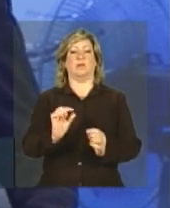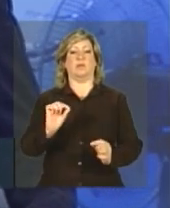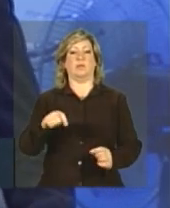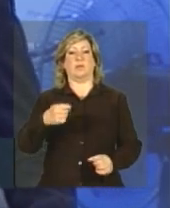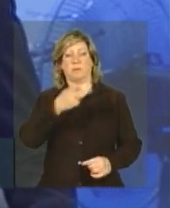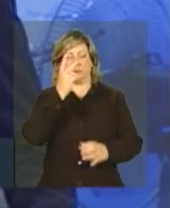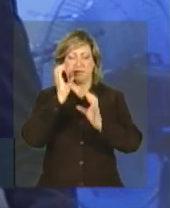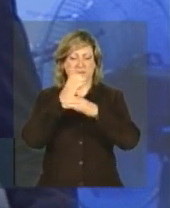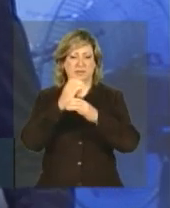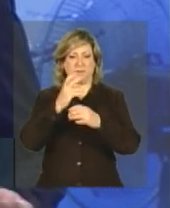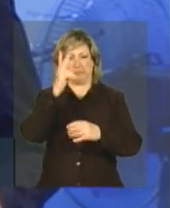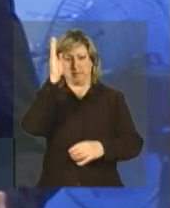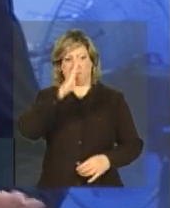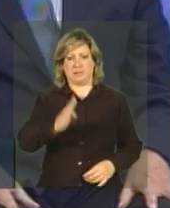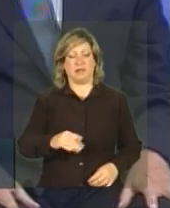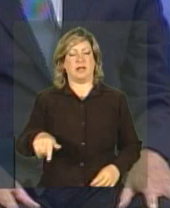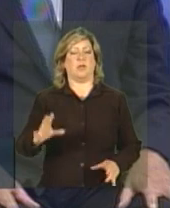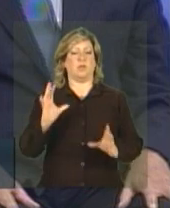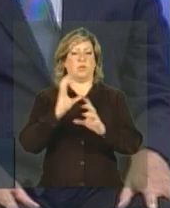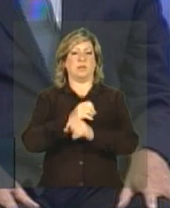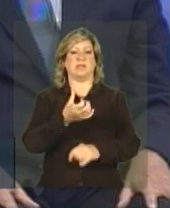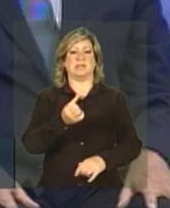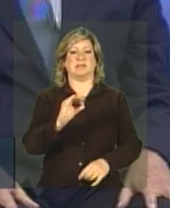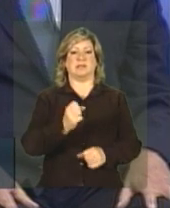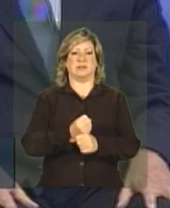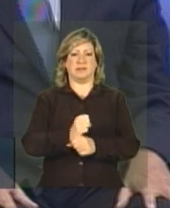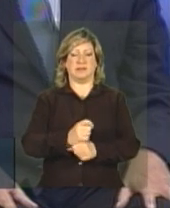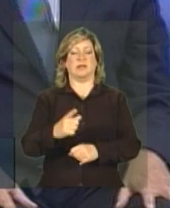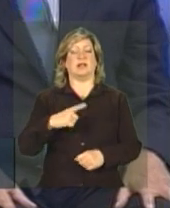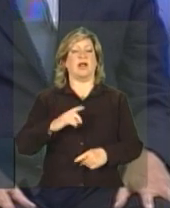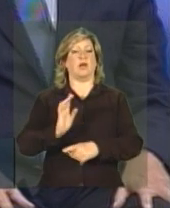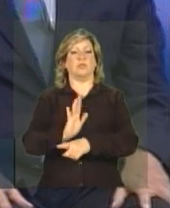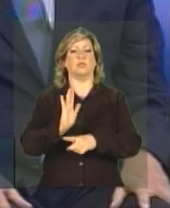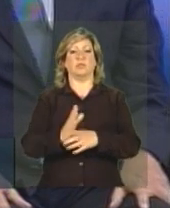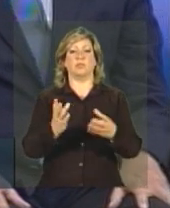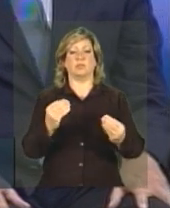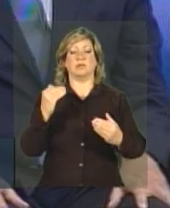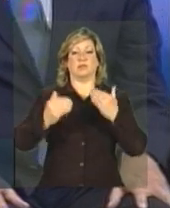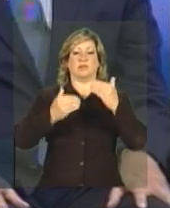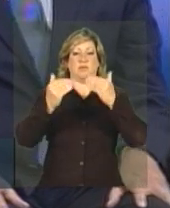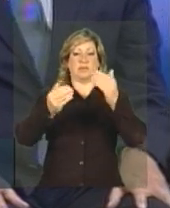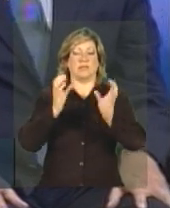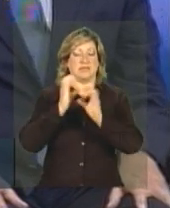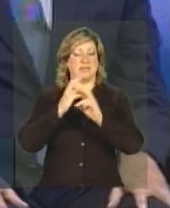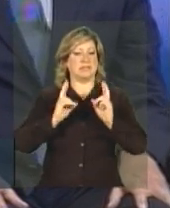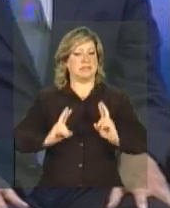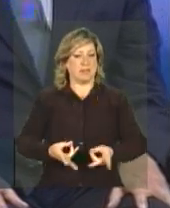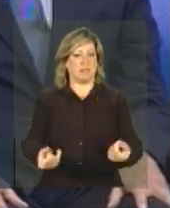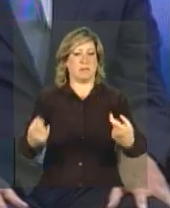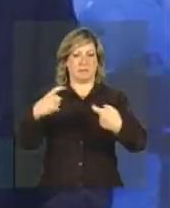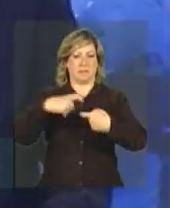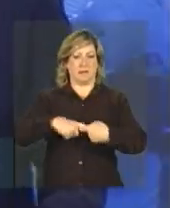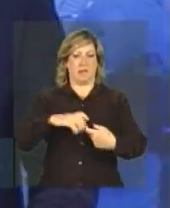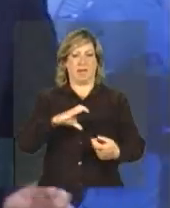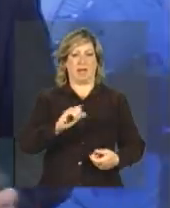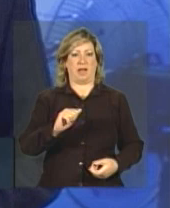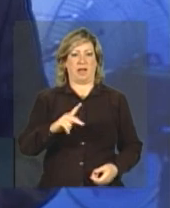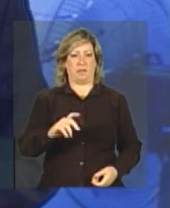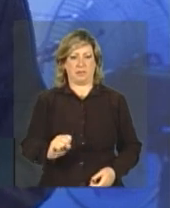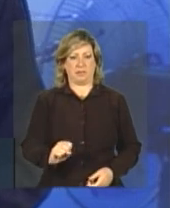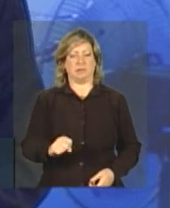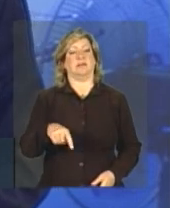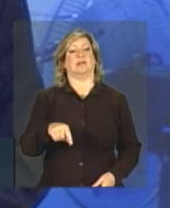de 60 anos tem dado uma imensa contribuição ao desenvolvimento da ciência, sempre em parceria com a CAPES, que